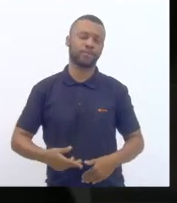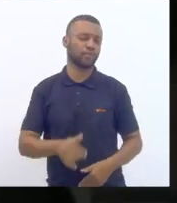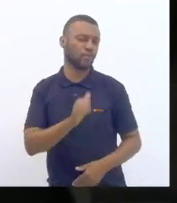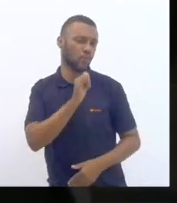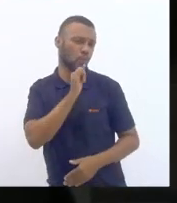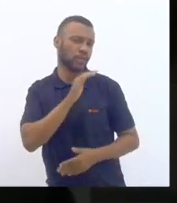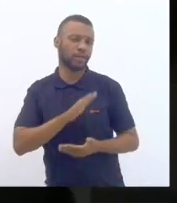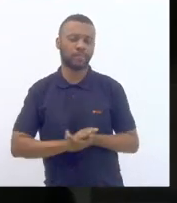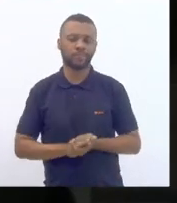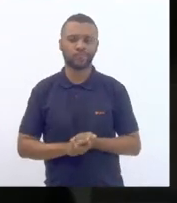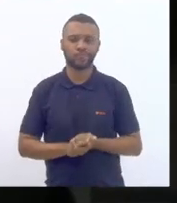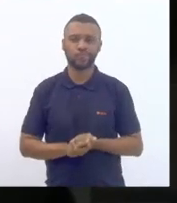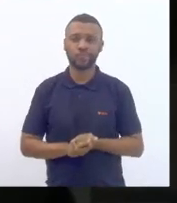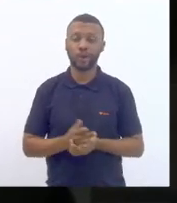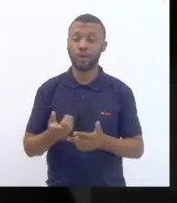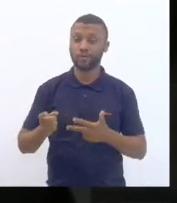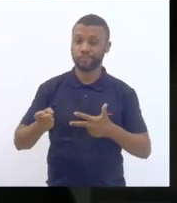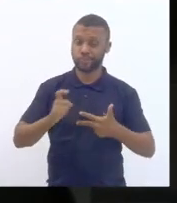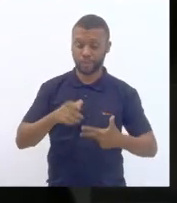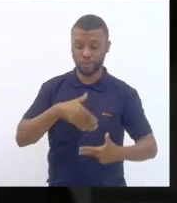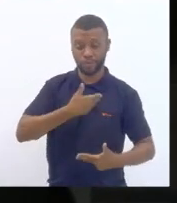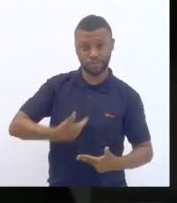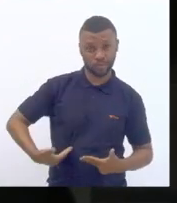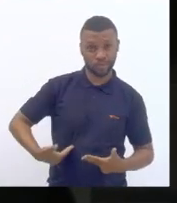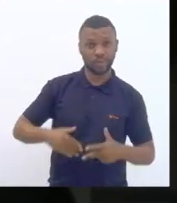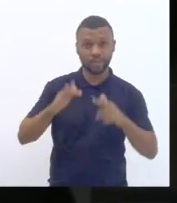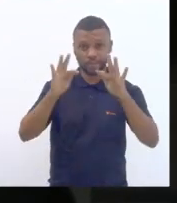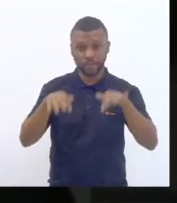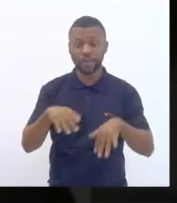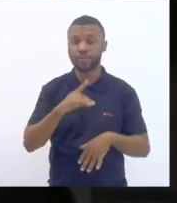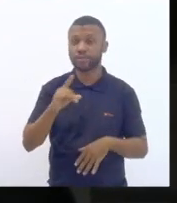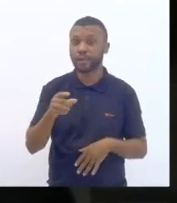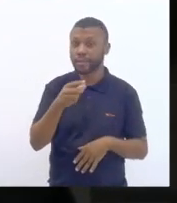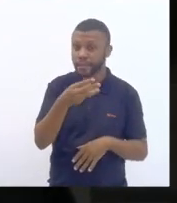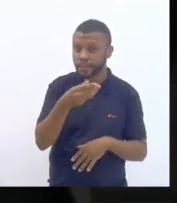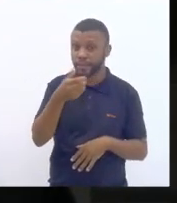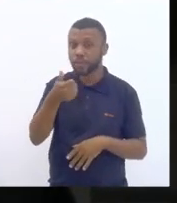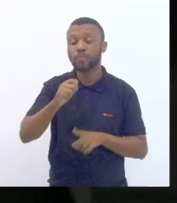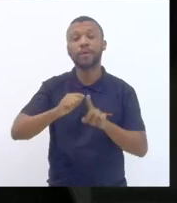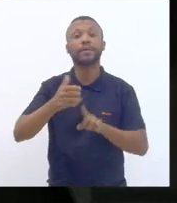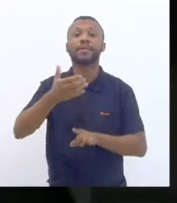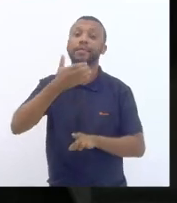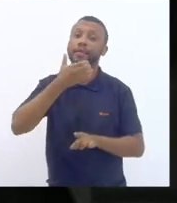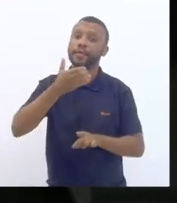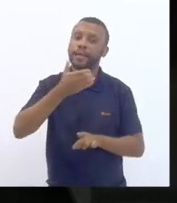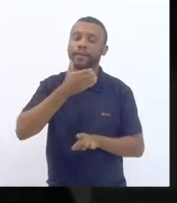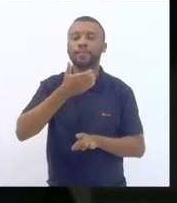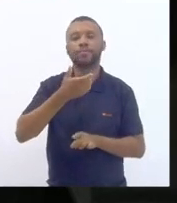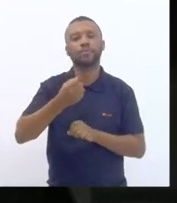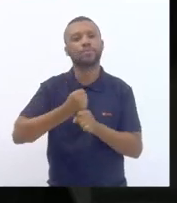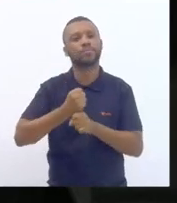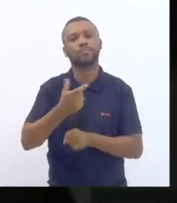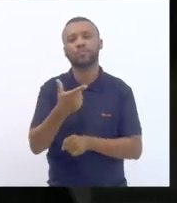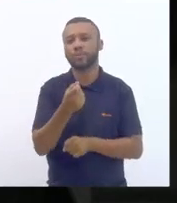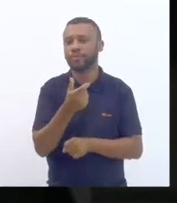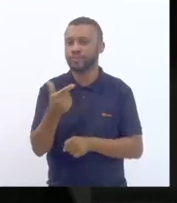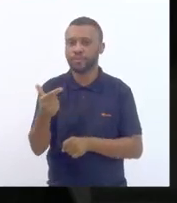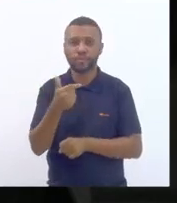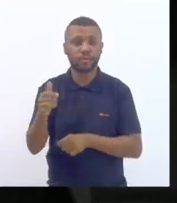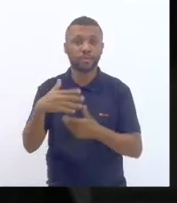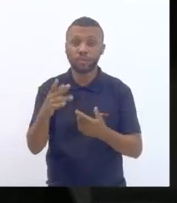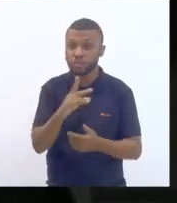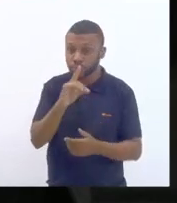Executivo termina em 31 dedezembro de 2022 por via de consequência a partir do dia